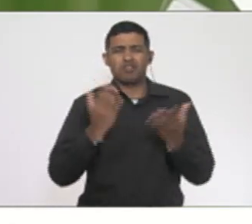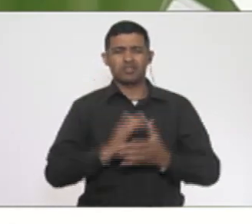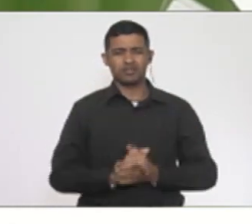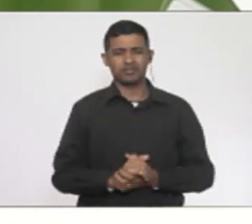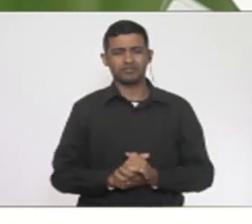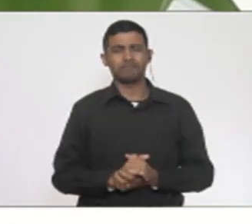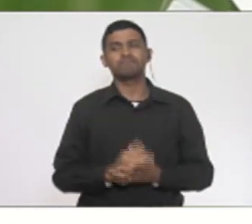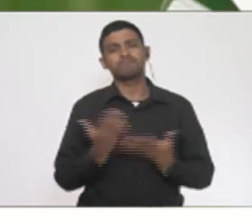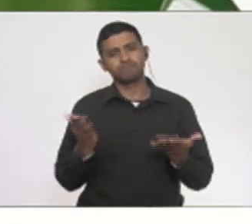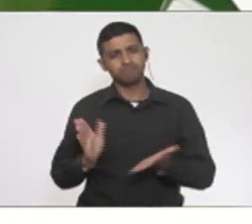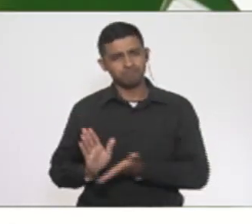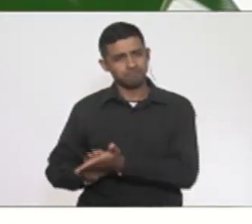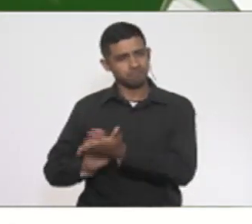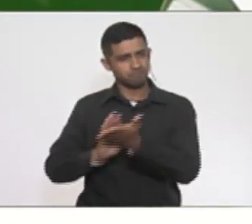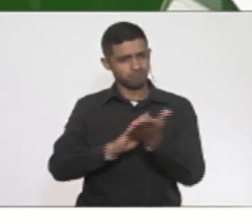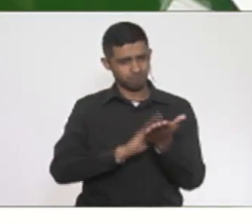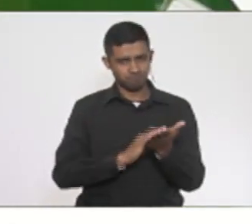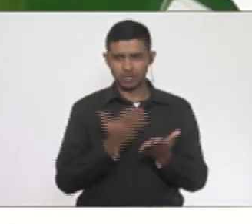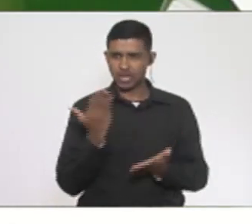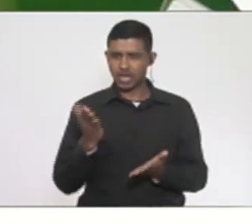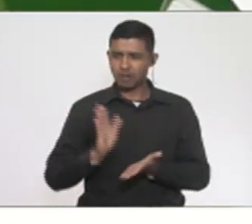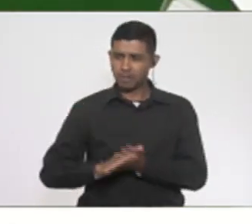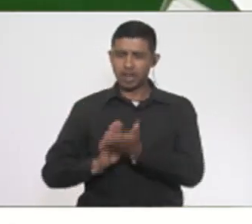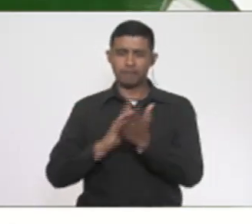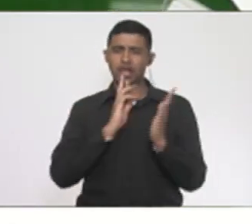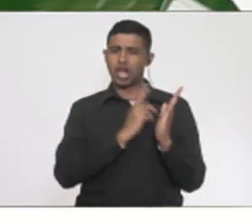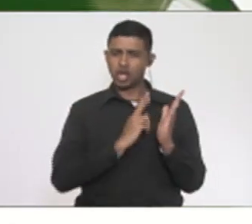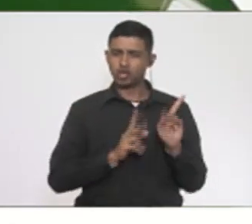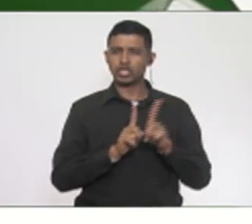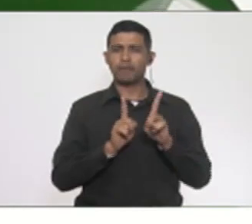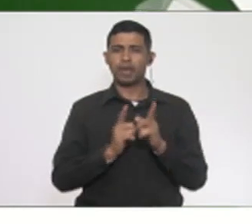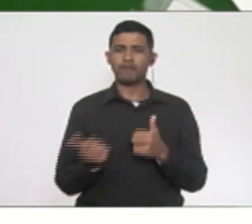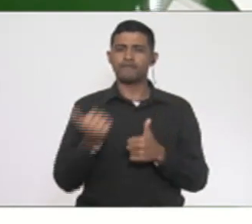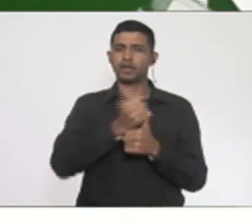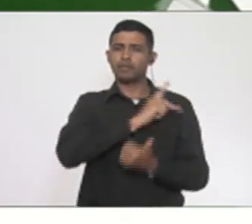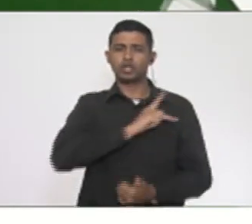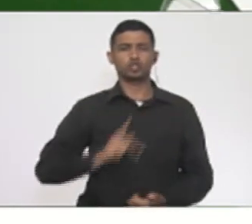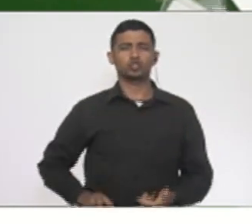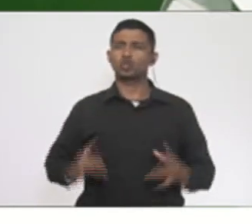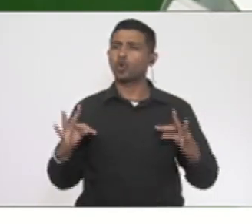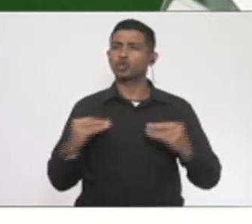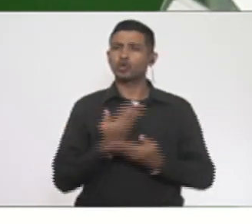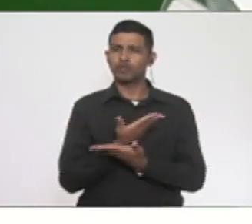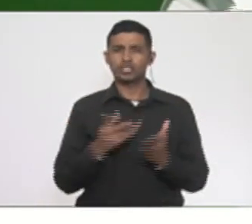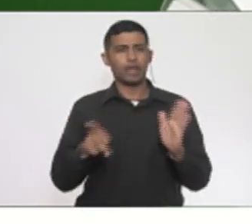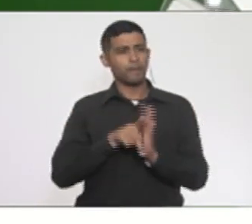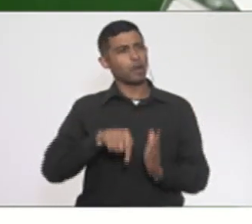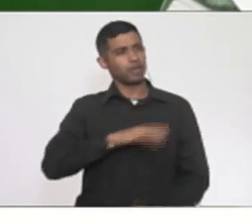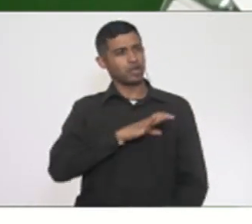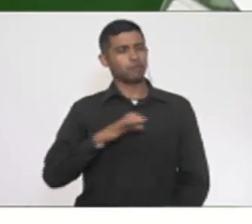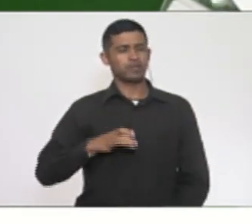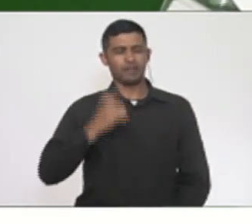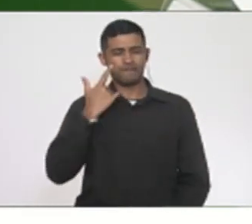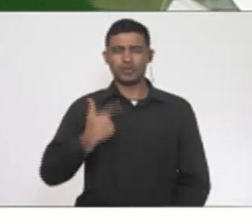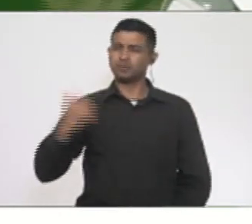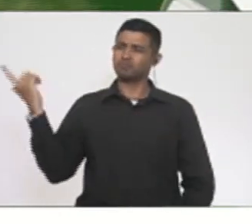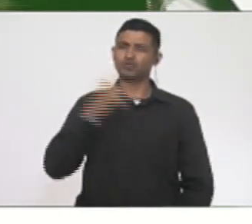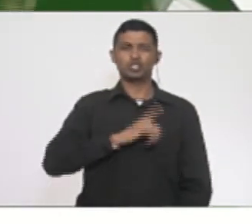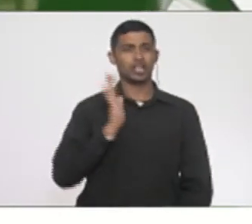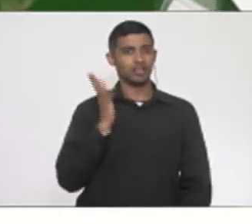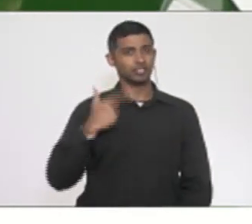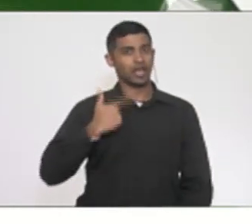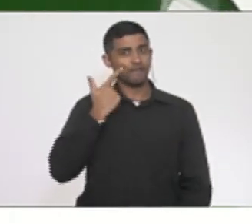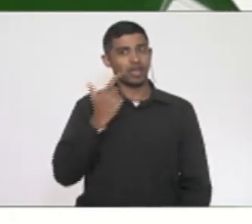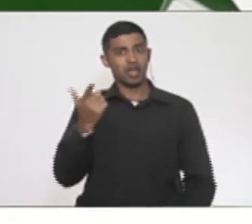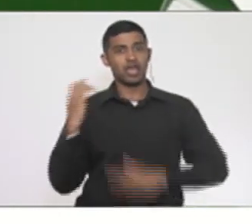de modo que eu quero parabenizá-lo, parabenizar o relator, parabenizar o vice-presidente e todos os membros, que já é uma conquista, né? O